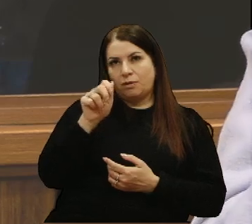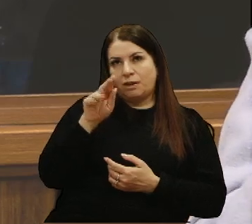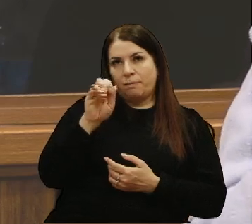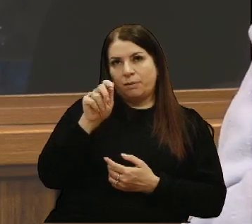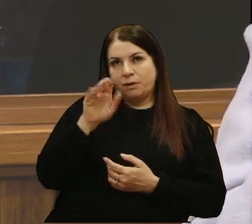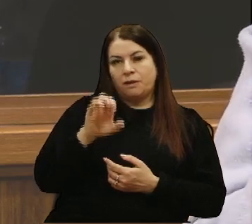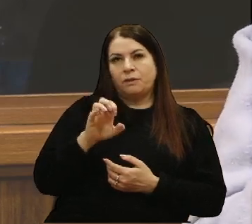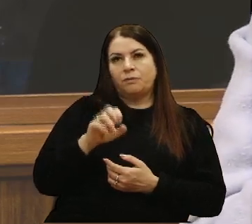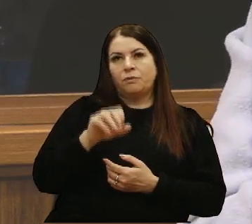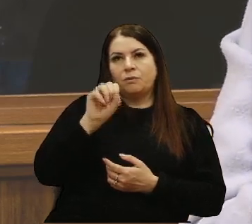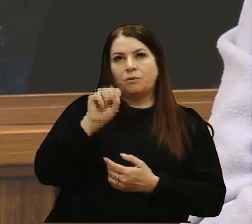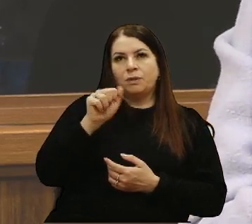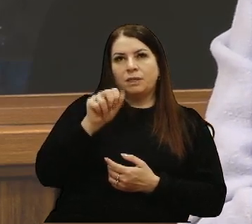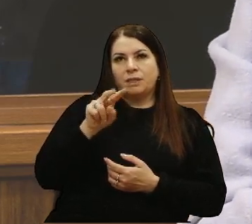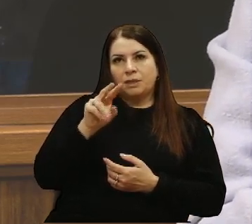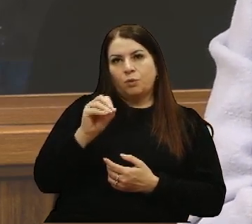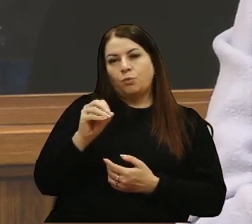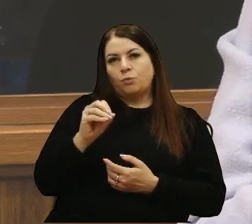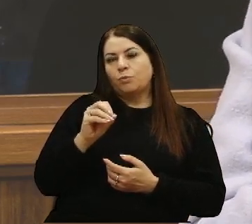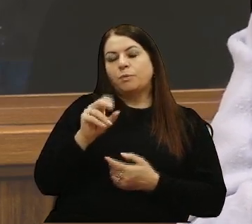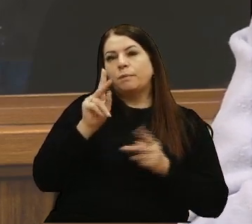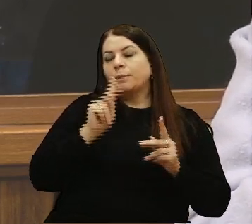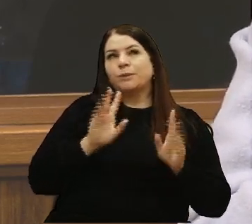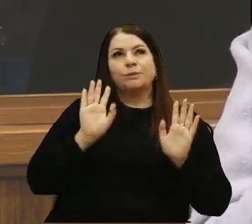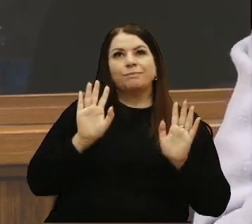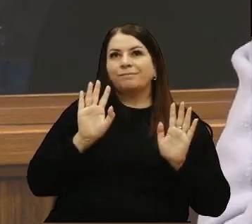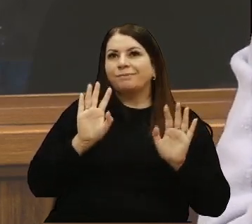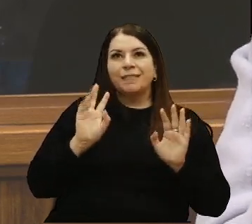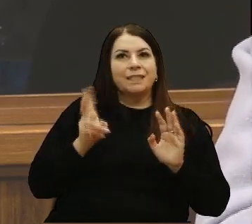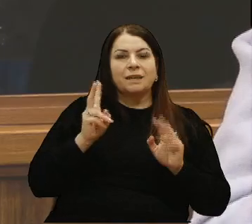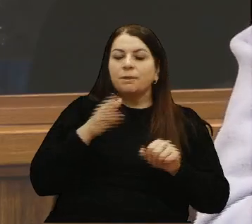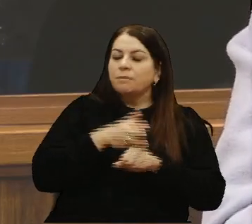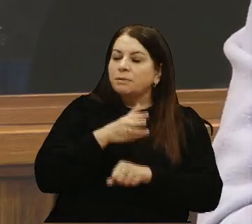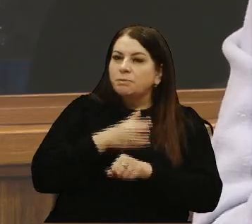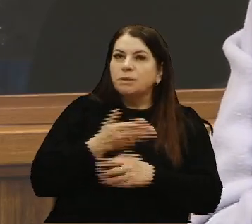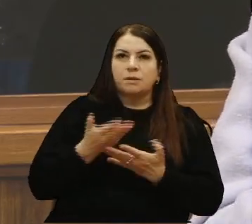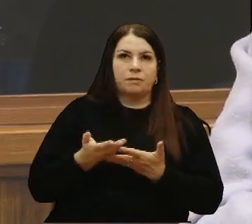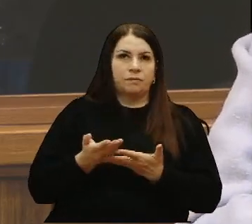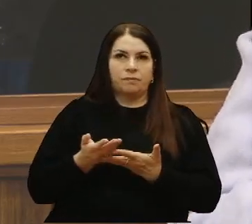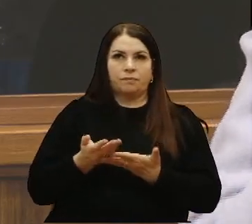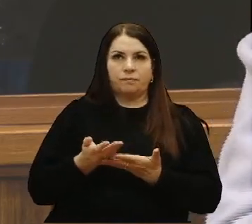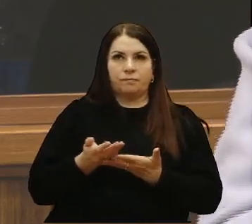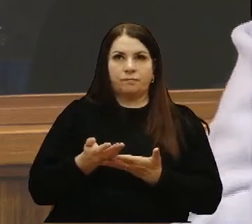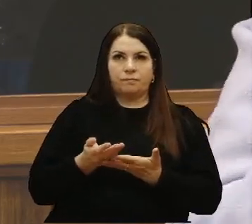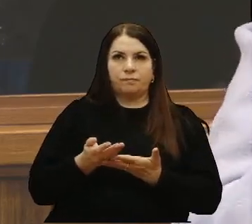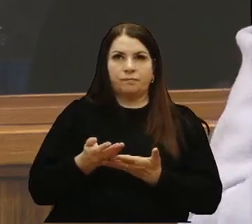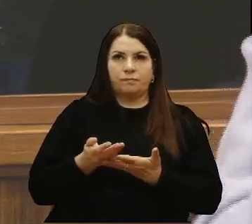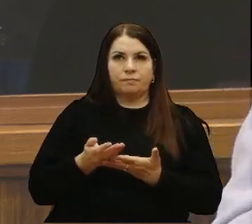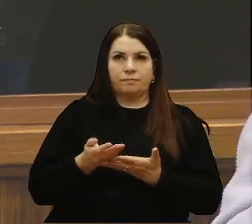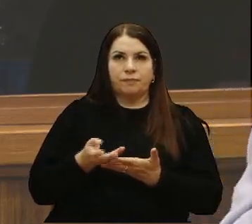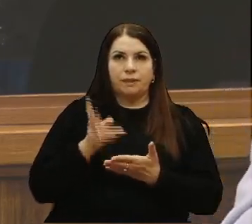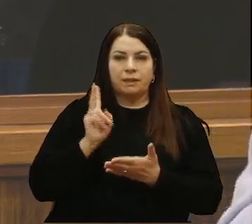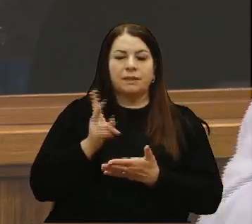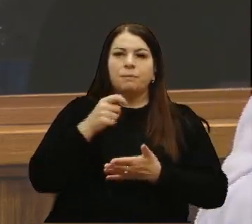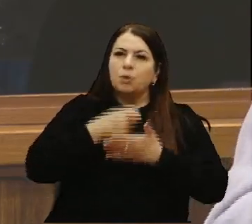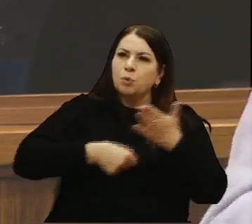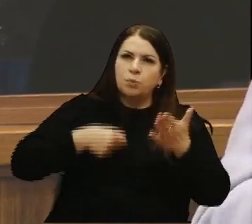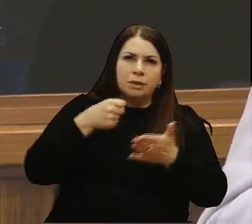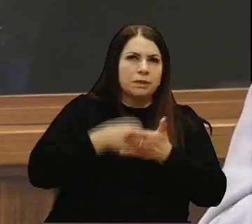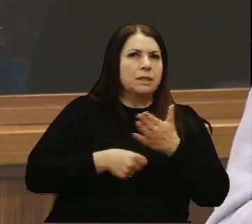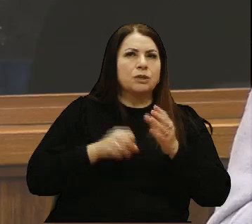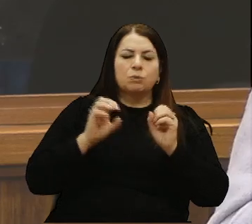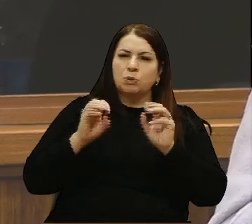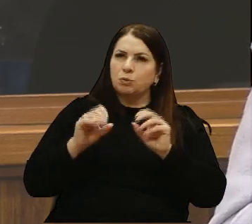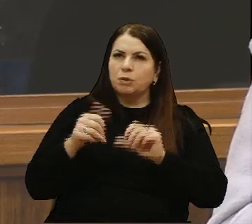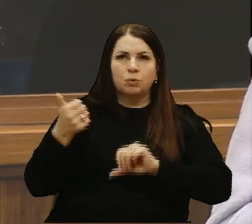do Saulo, que é uma pessoa assim, que está sempre participando, sempre lutando por uma